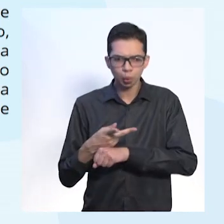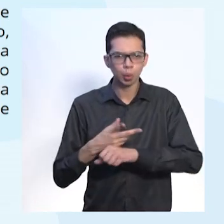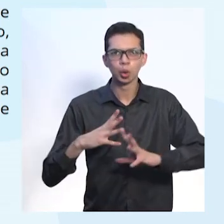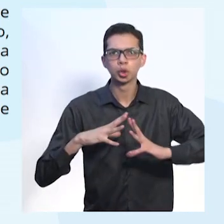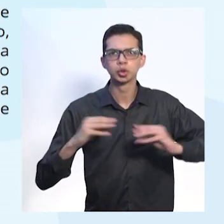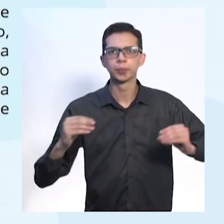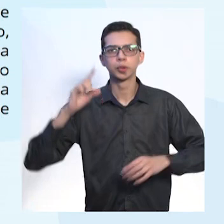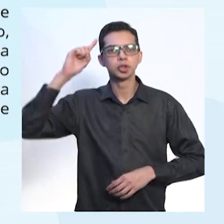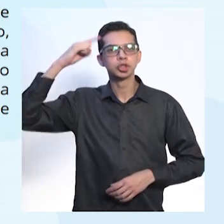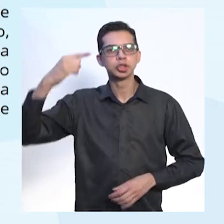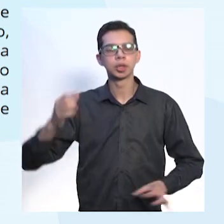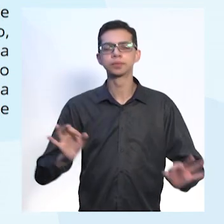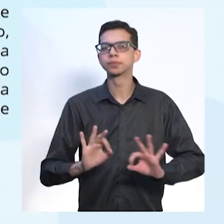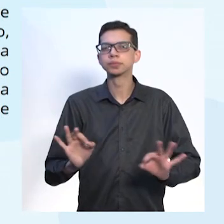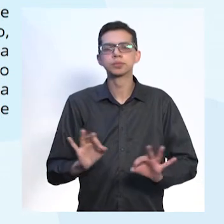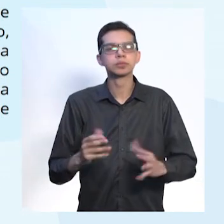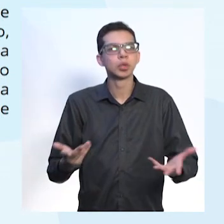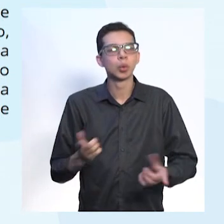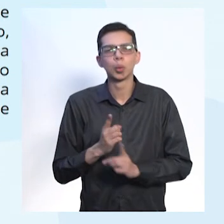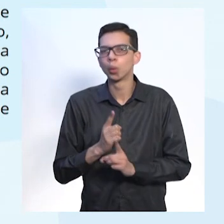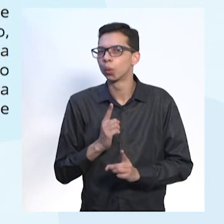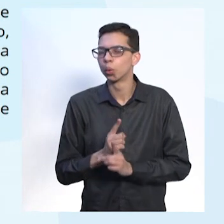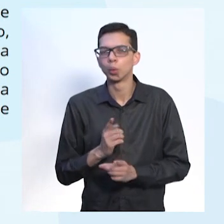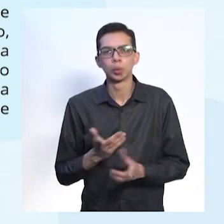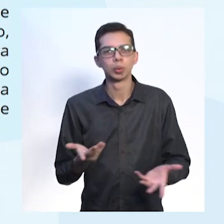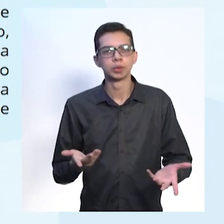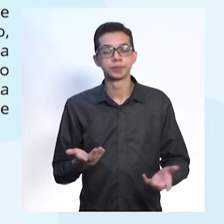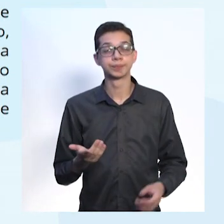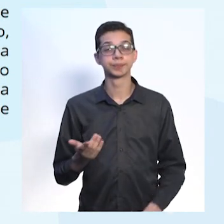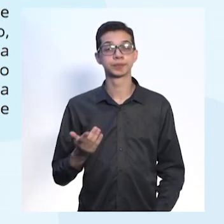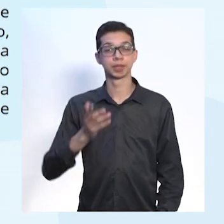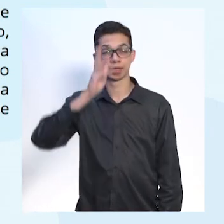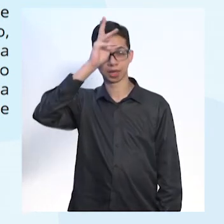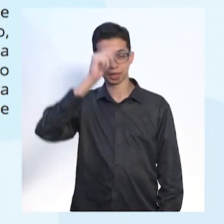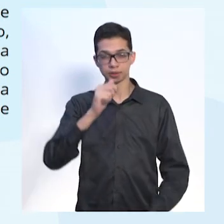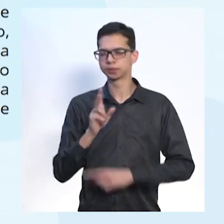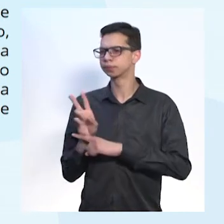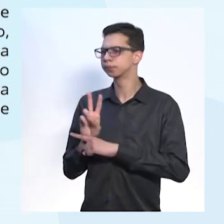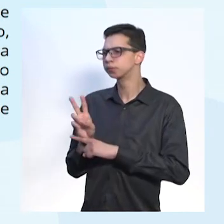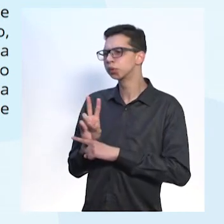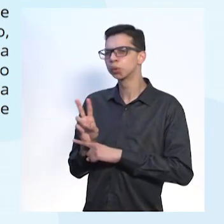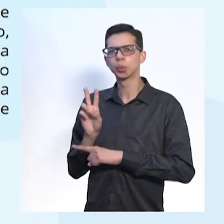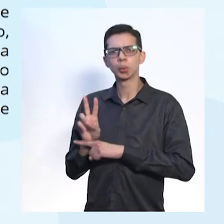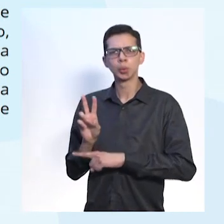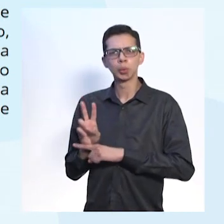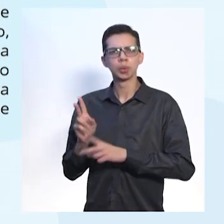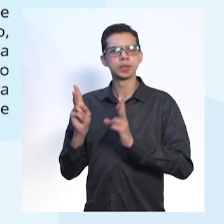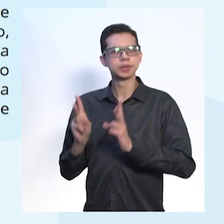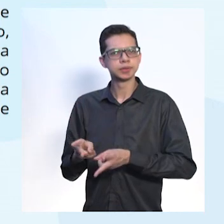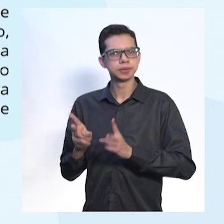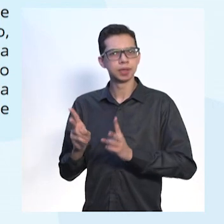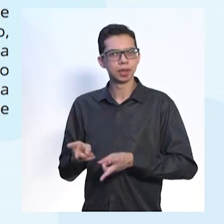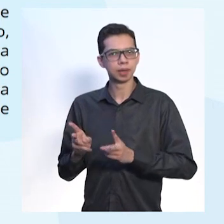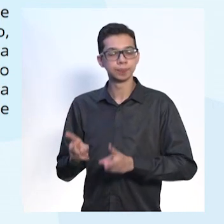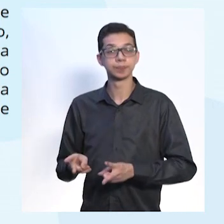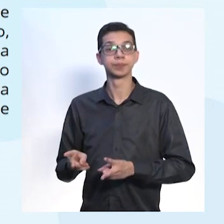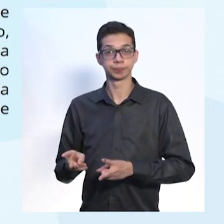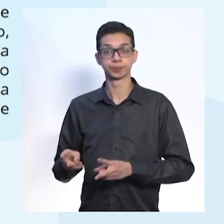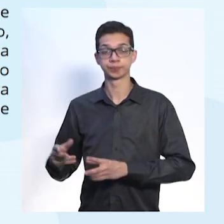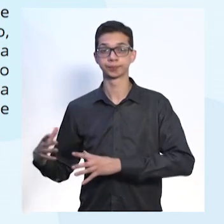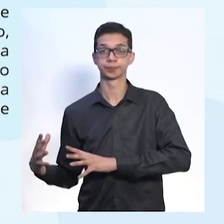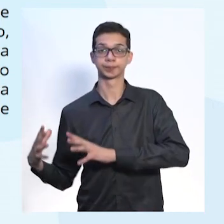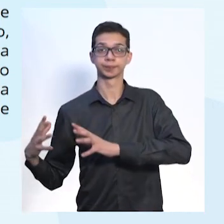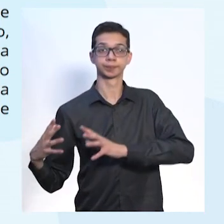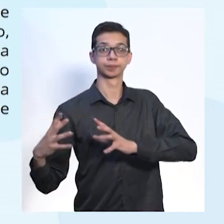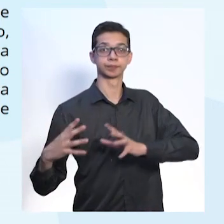dias, mas nada de ele aparecer. A galinha era vigiada constantemente e até para a igreja levaram, mas até